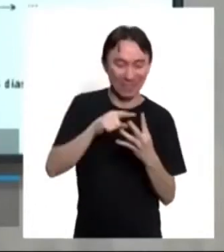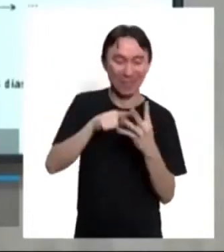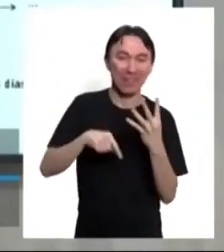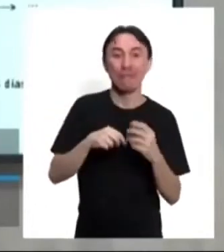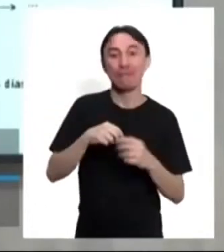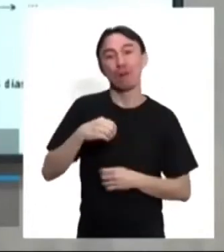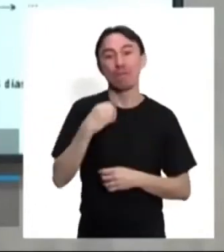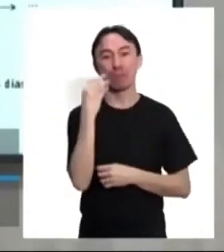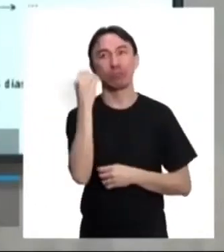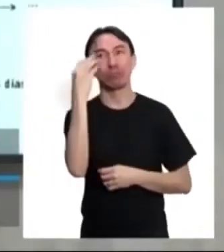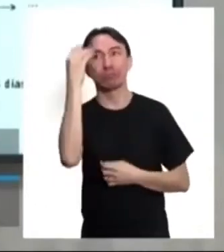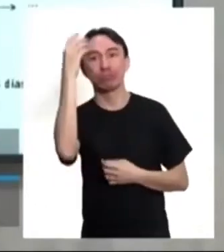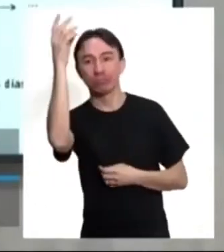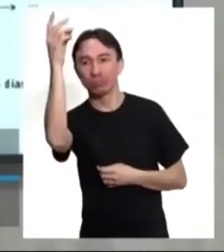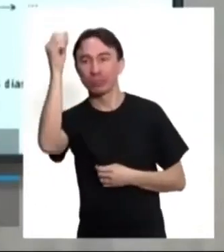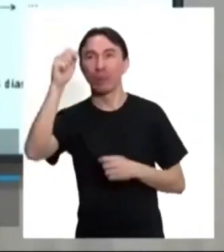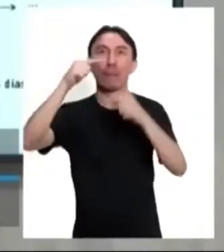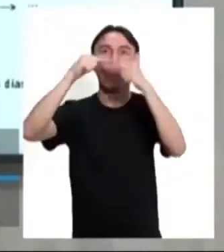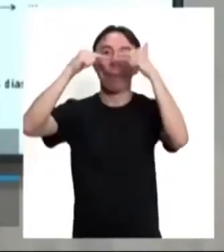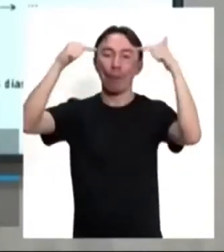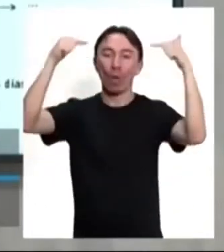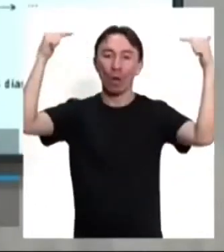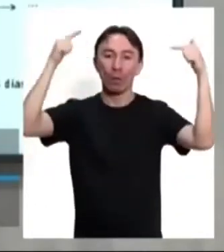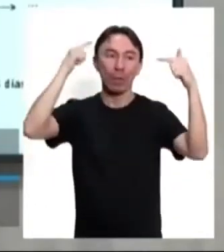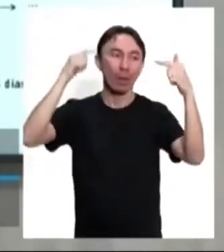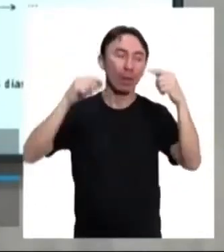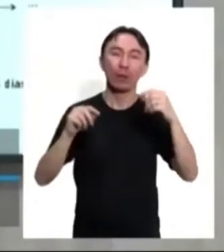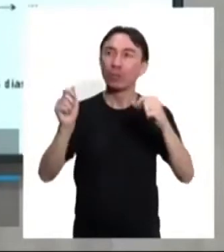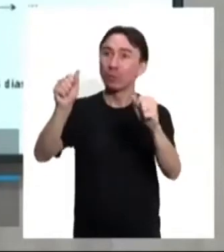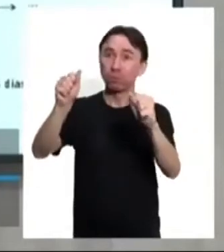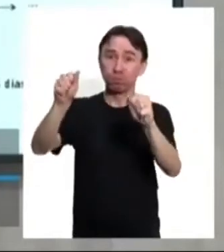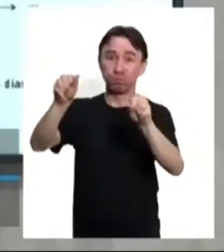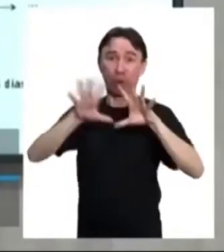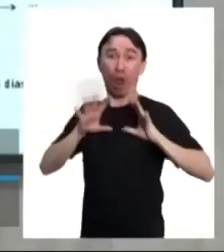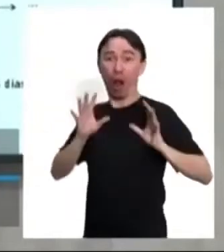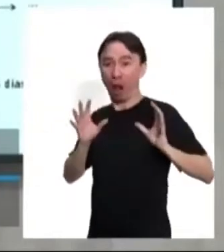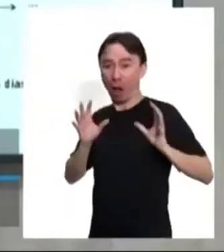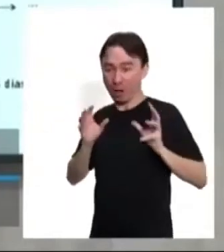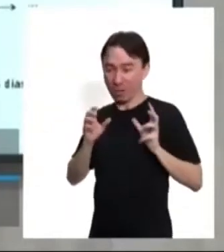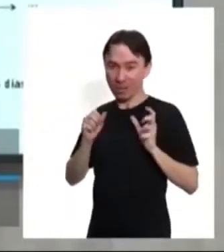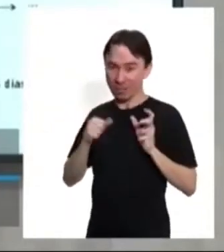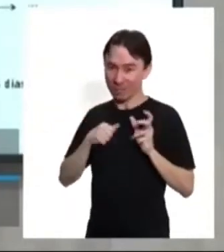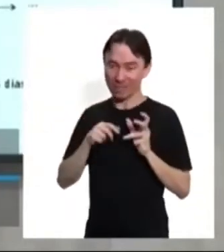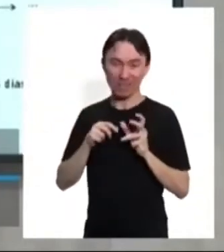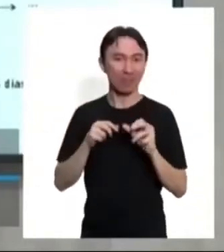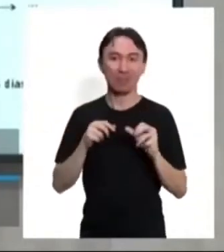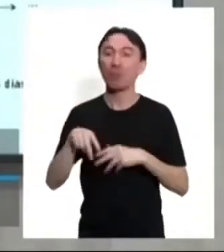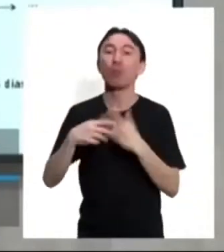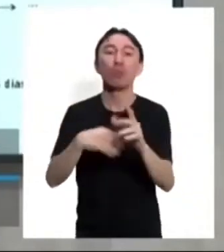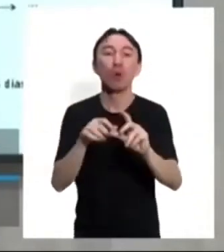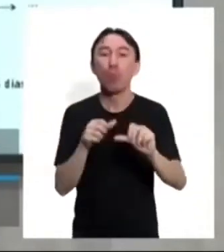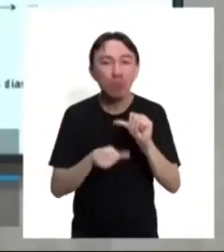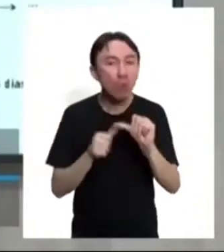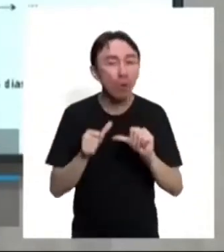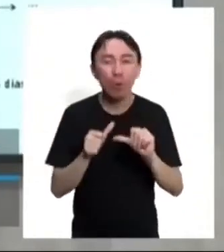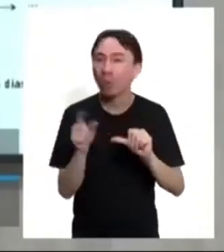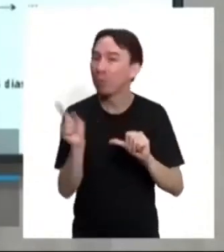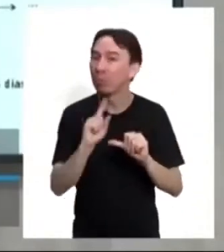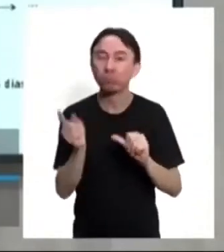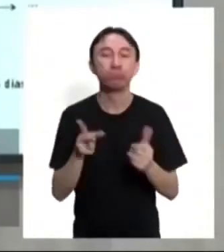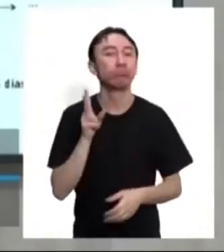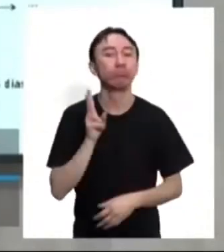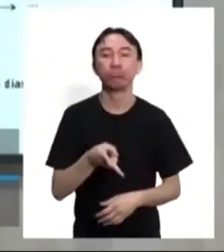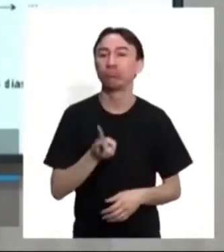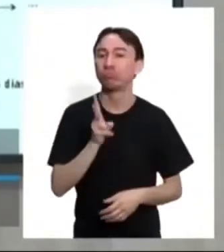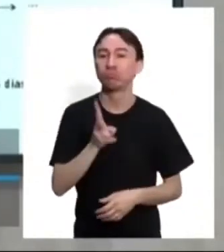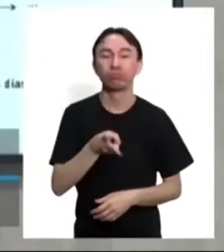radioativa. Certo? Mas eles não se modificam. Eles são sempre assim. Sabe? Esse é o problema